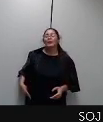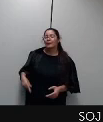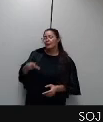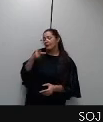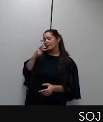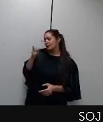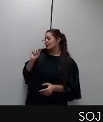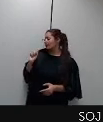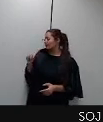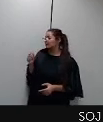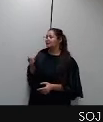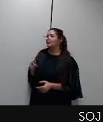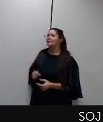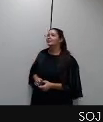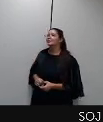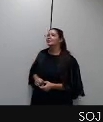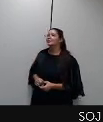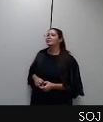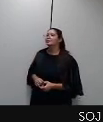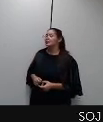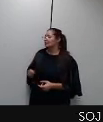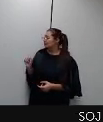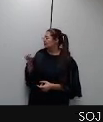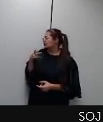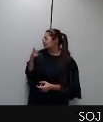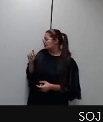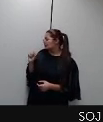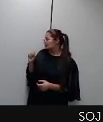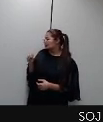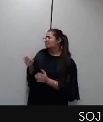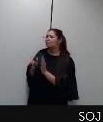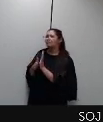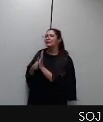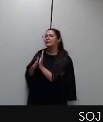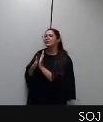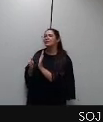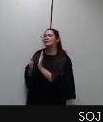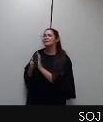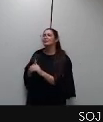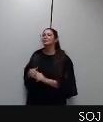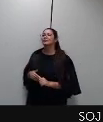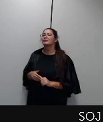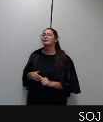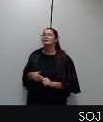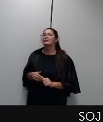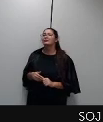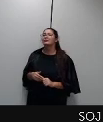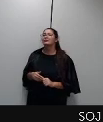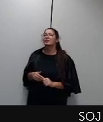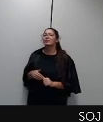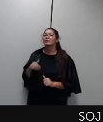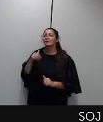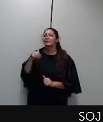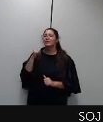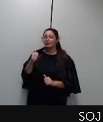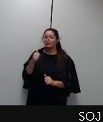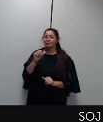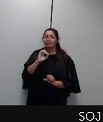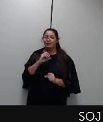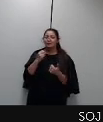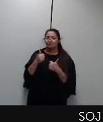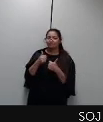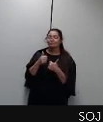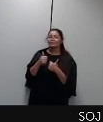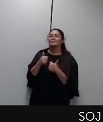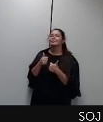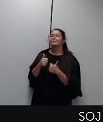ele teve um processo vossa excelência que o pedido de vista e já foi dada visto já no início Ministro apoio né